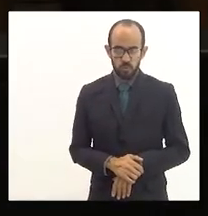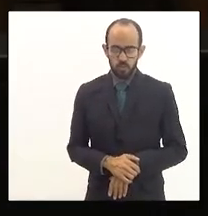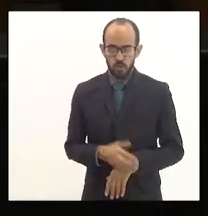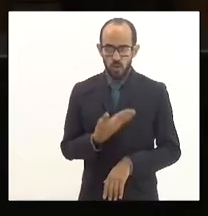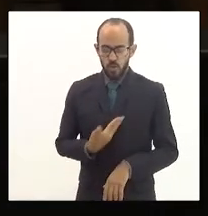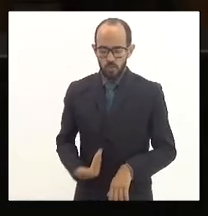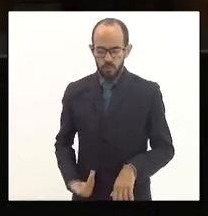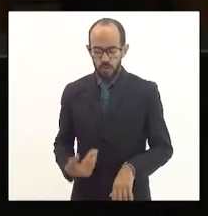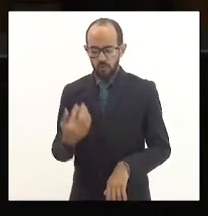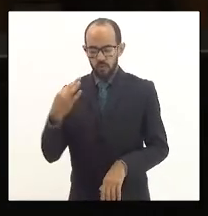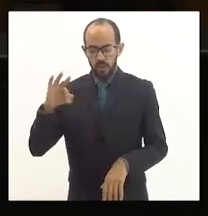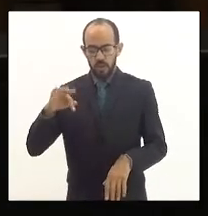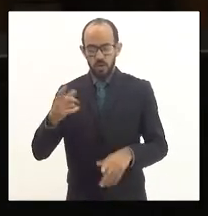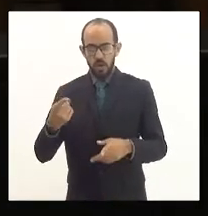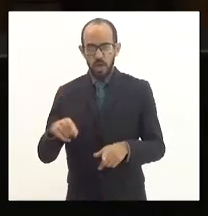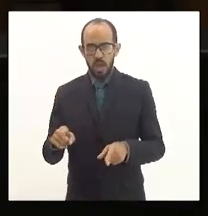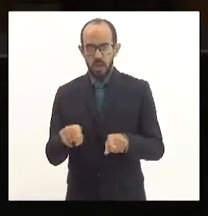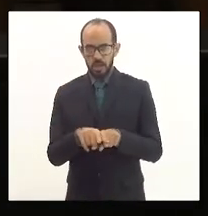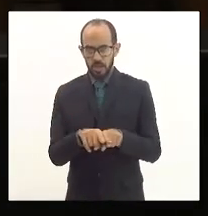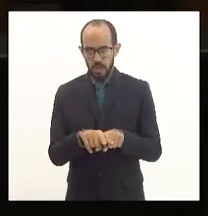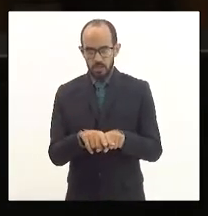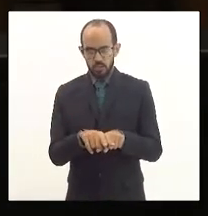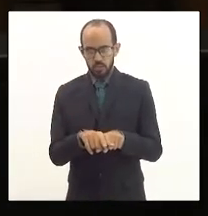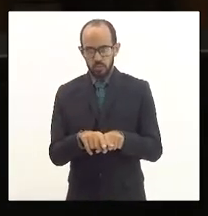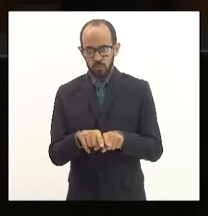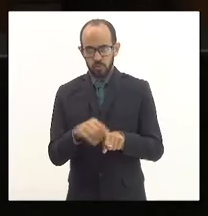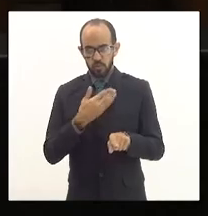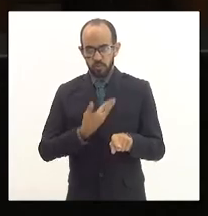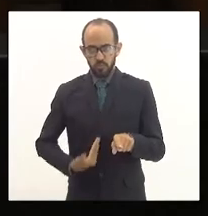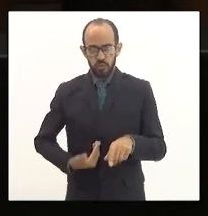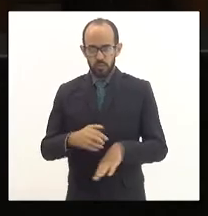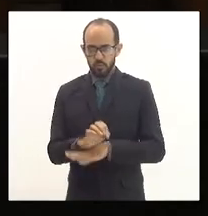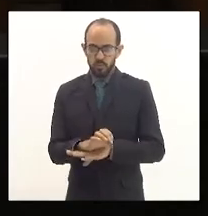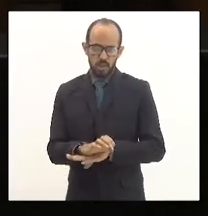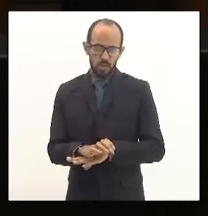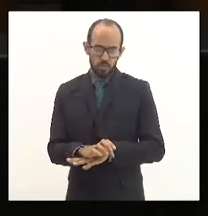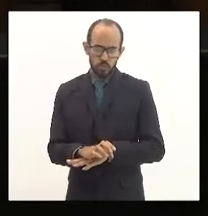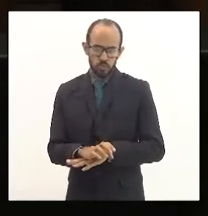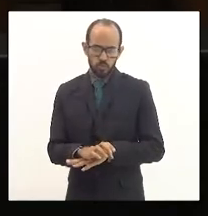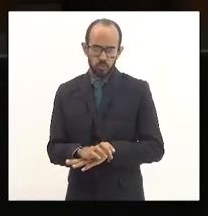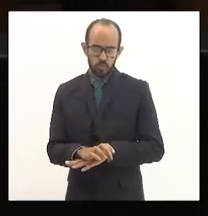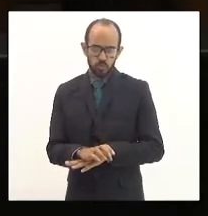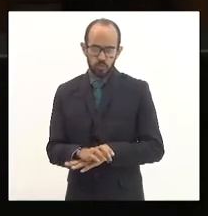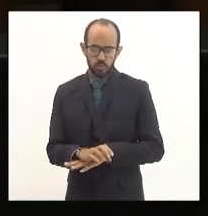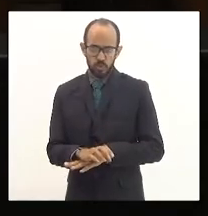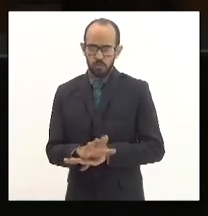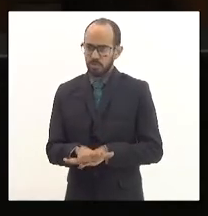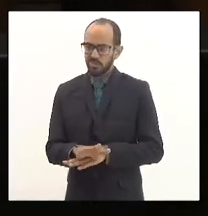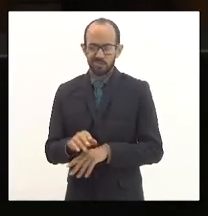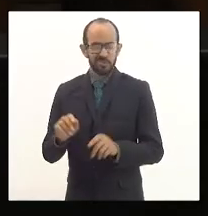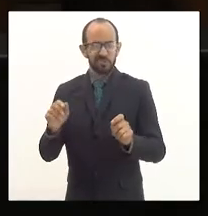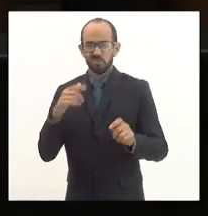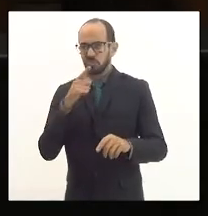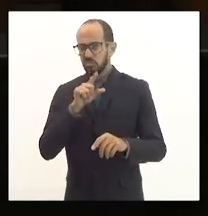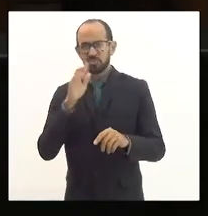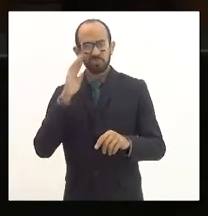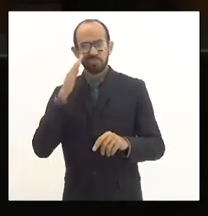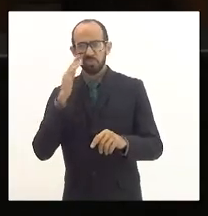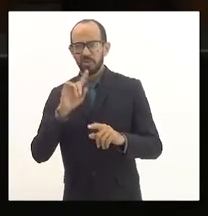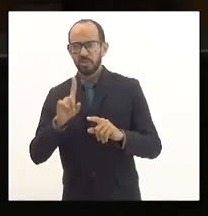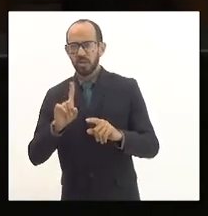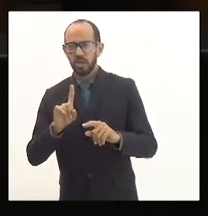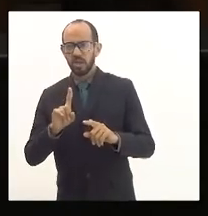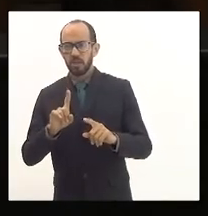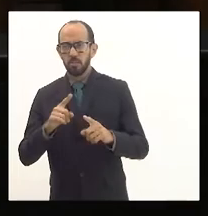aliado do governo estadual ou não é e o que não dá para a gente entender é